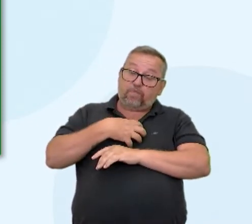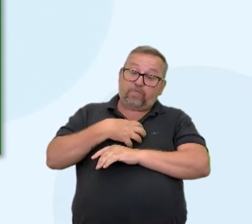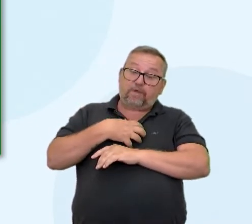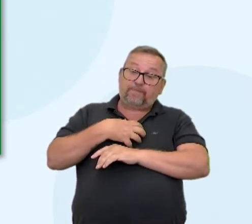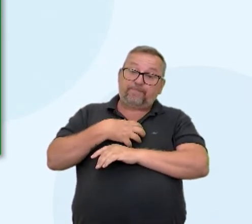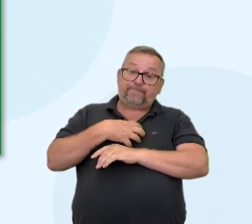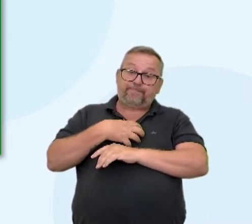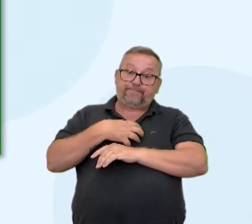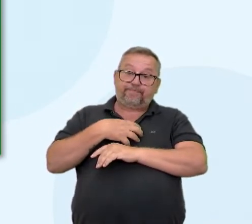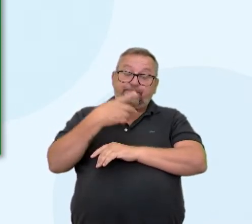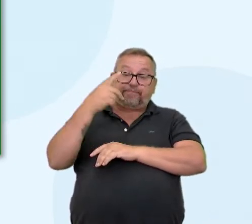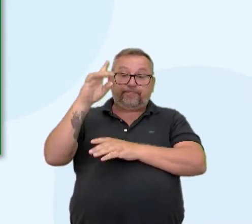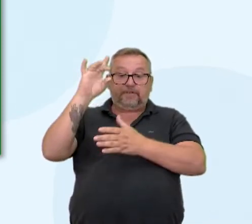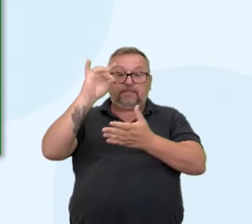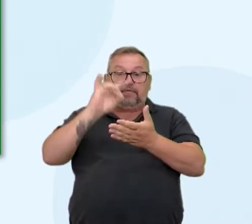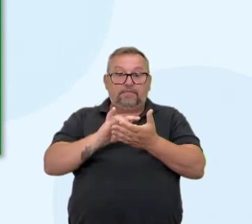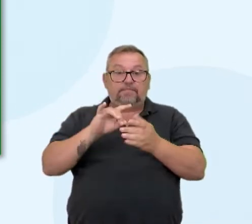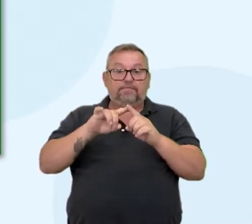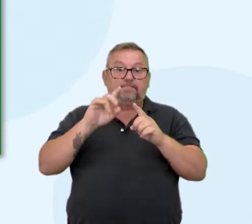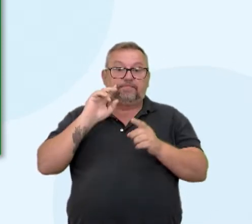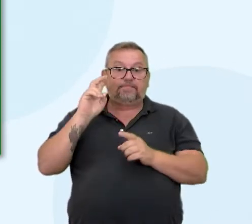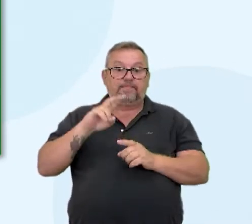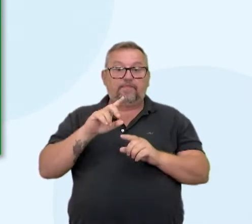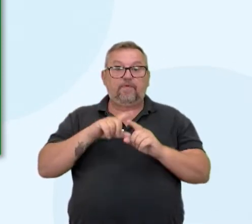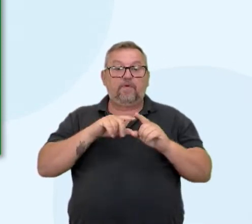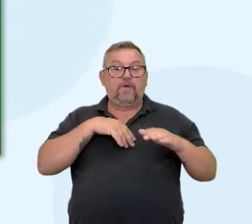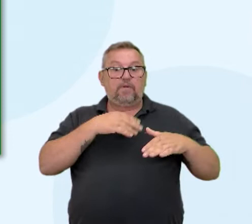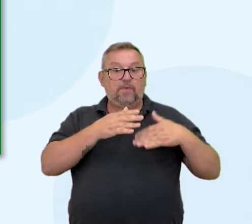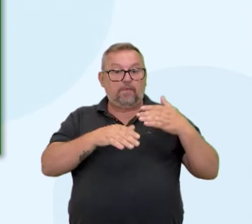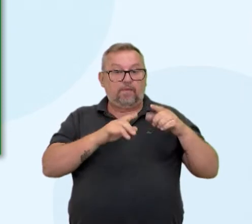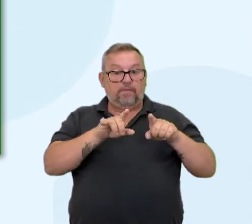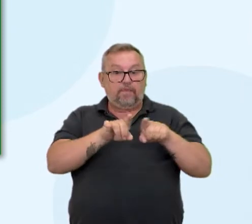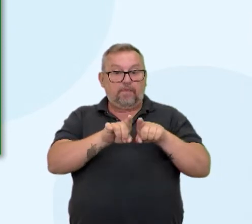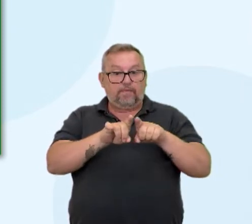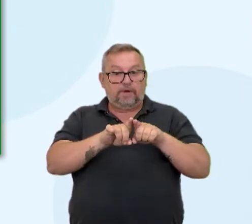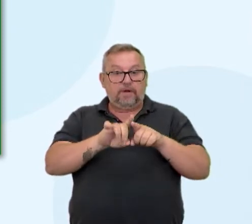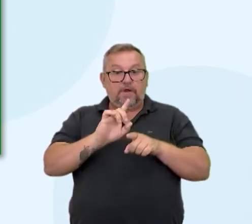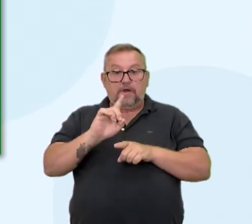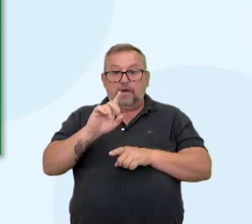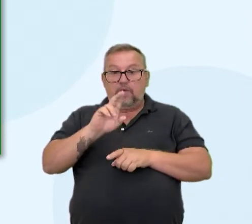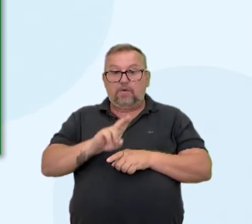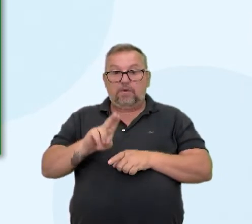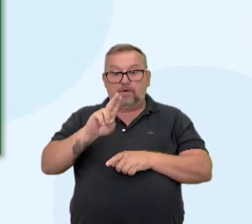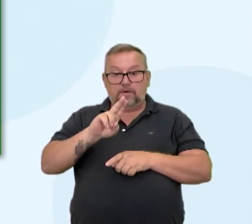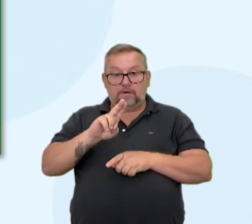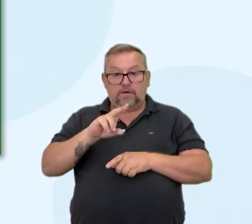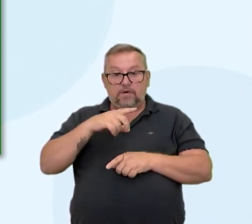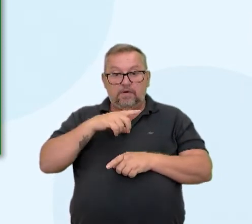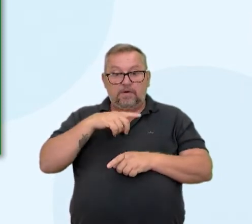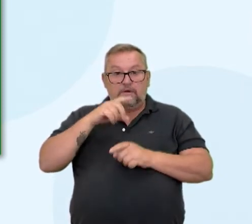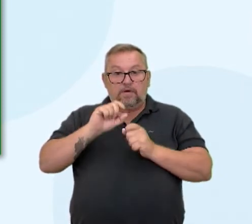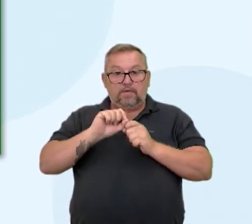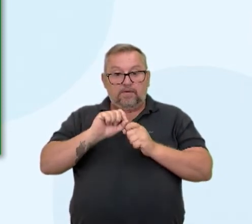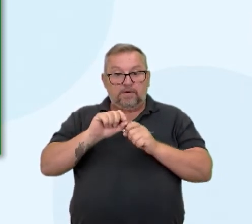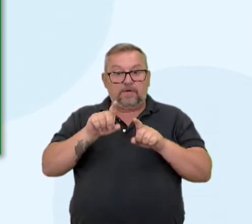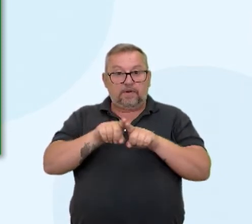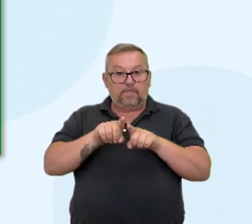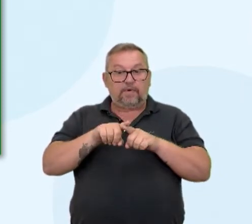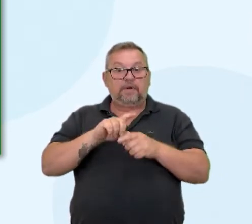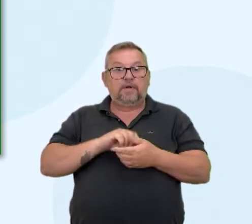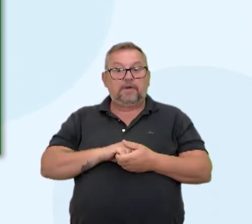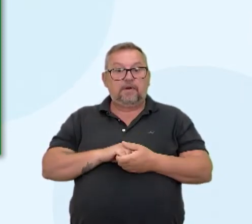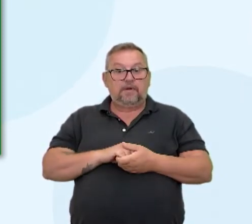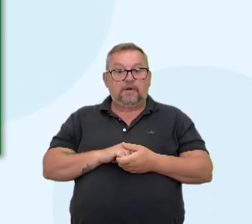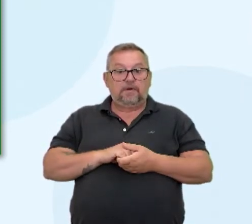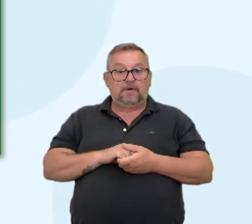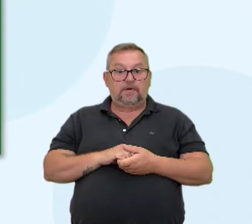sua realidade, né? Então veja que esses processos aí que eles não são utilizados, eles podem até ser omitidos sem